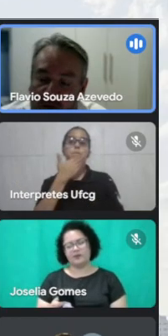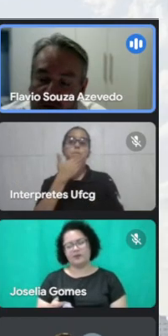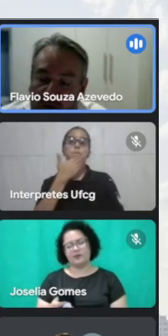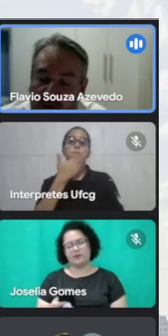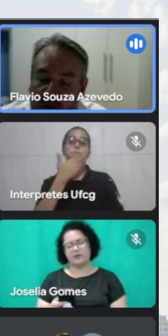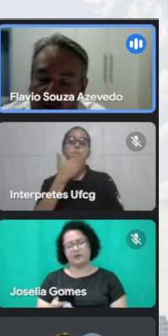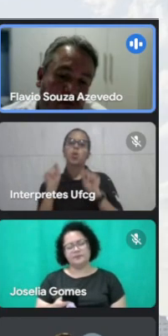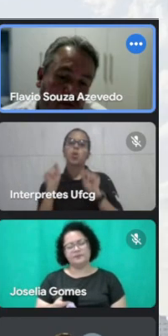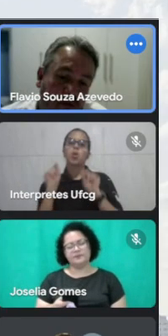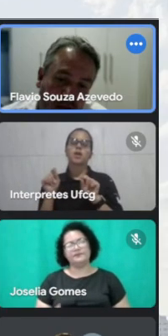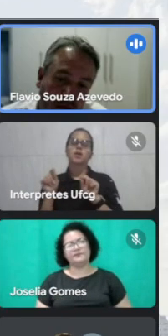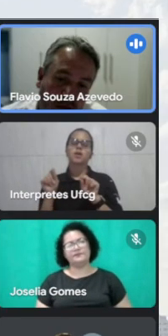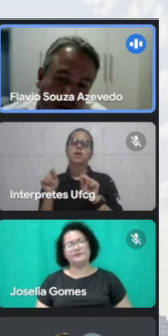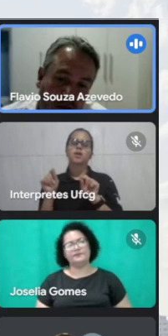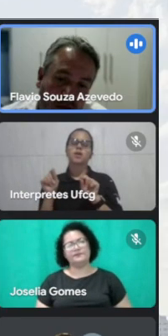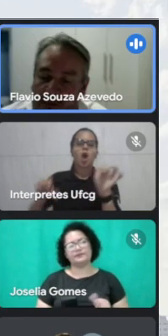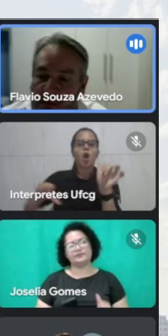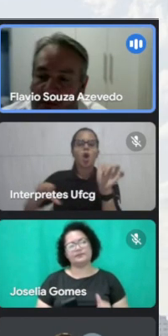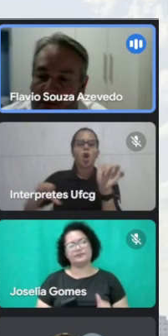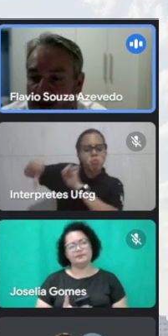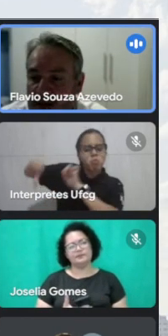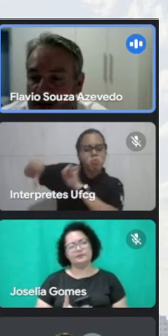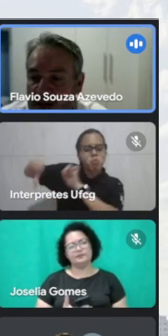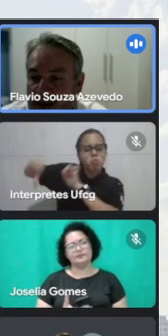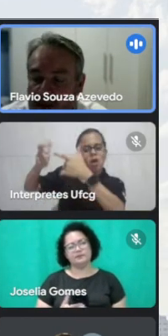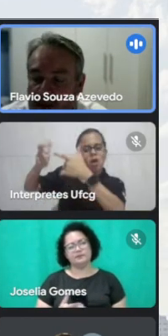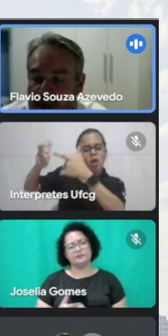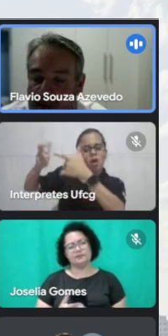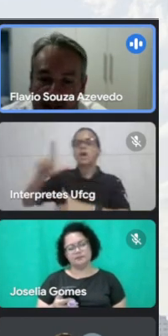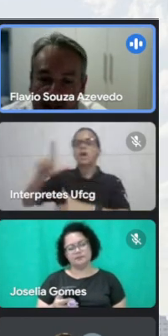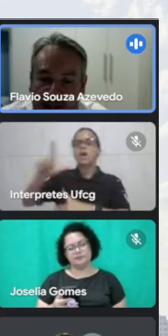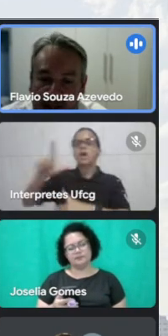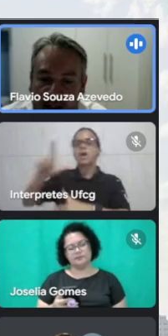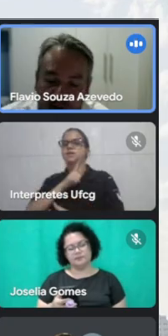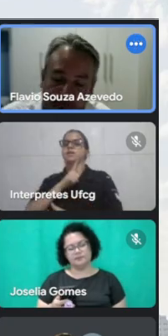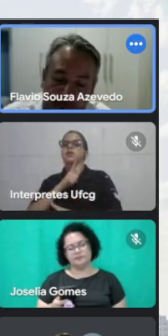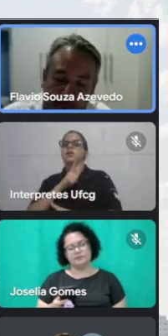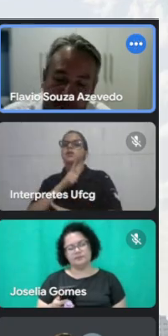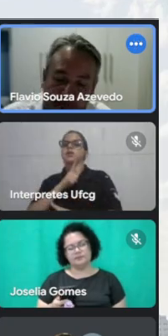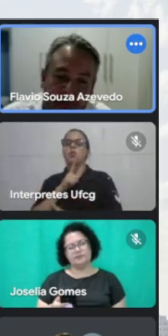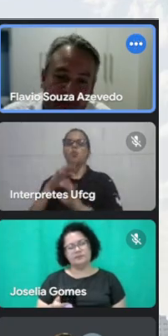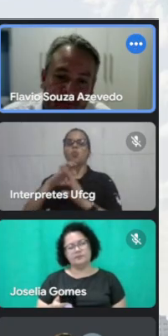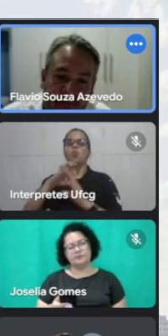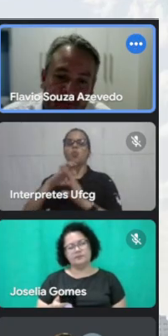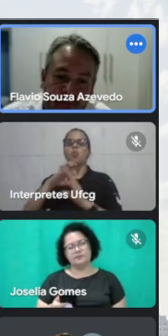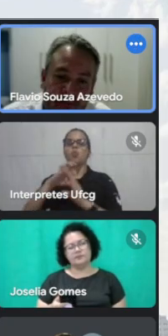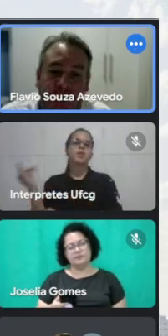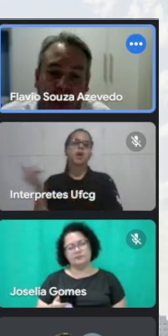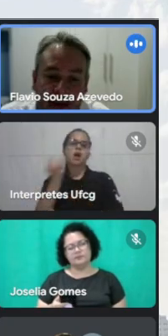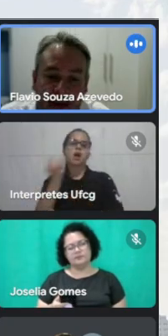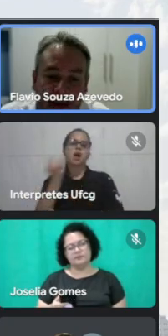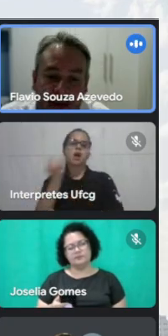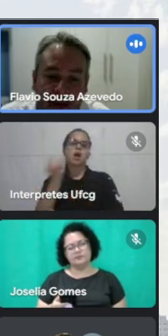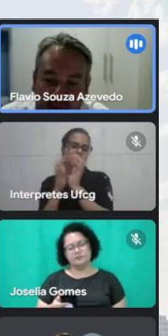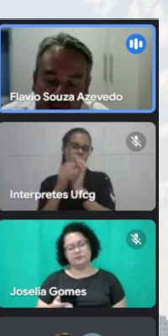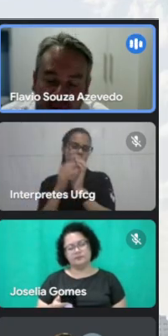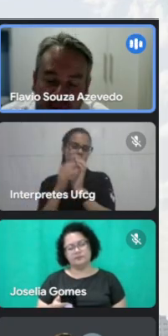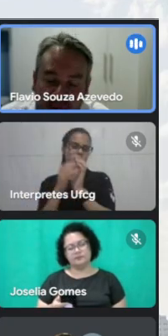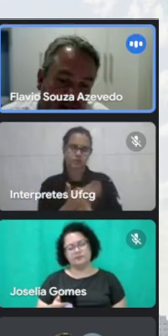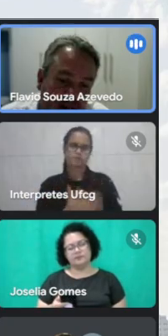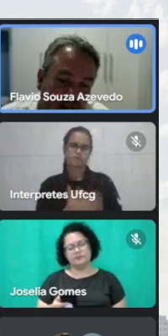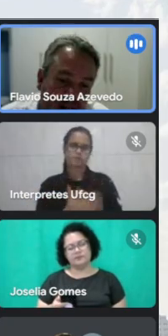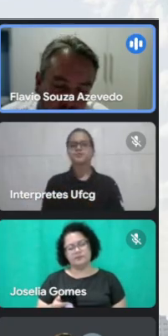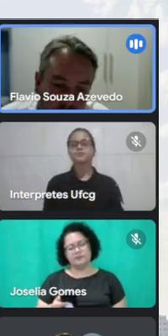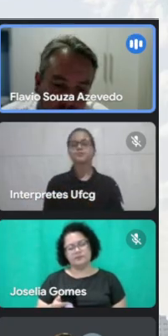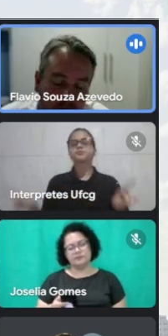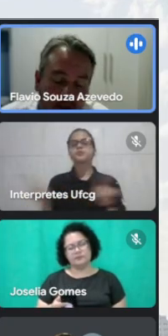transformar de novo o rio, né, como um aspecto importante para a cidade de Recife. A ideia é